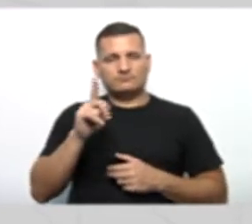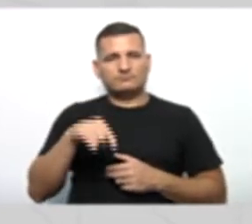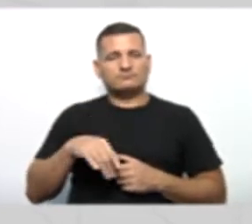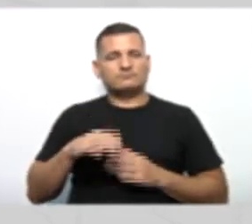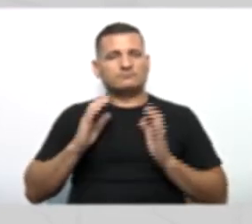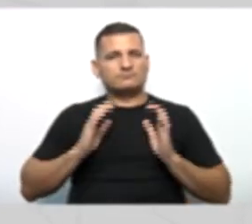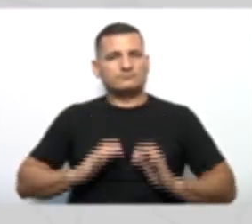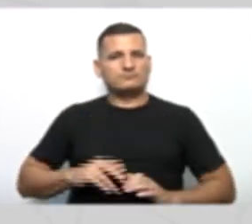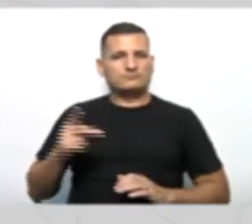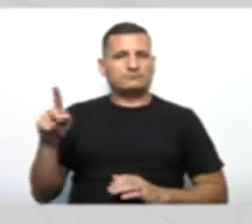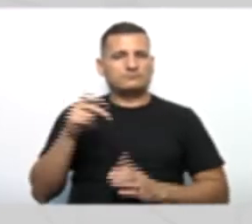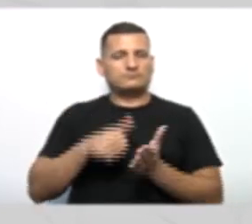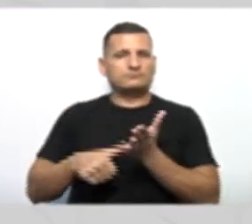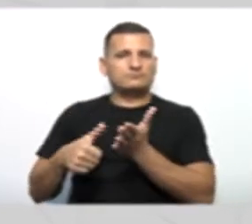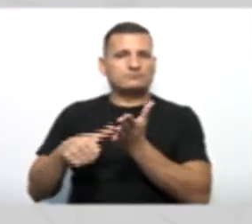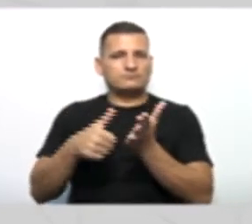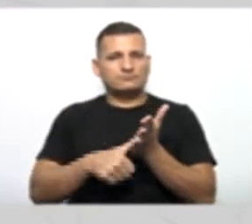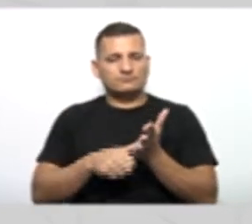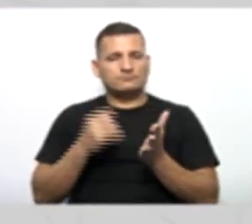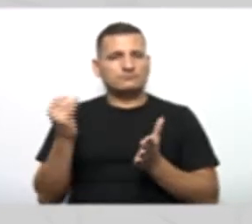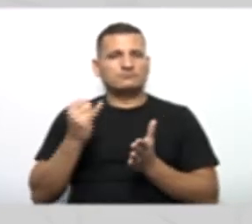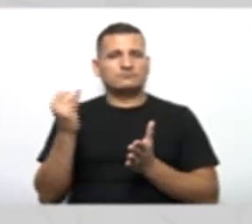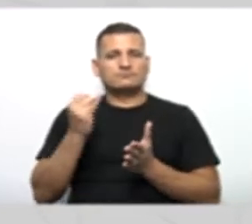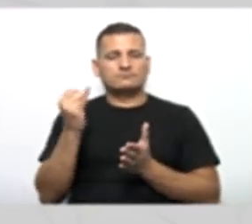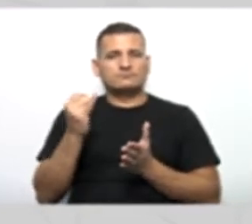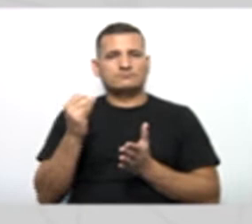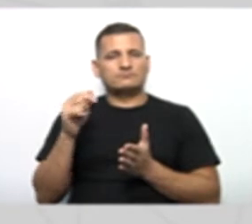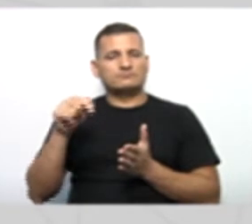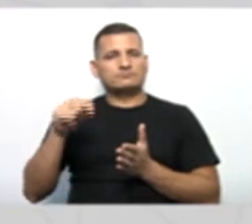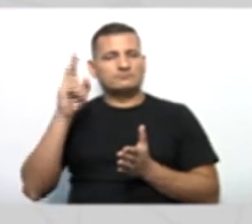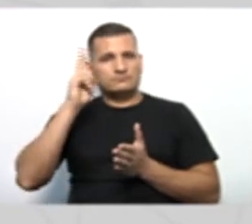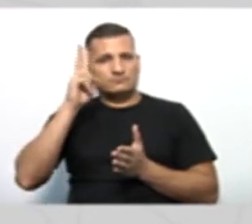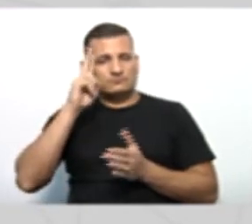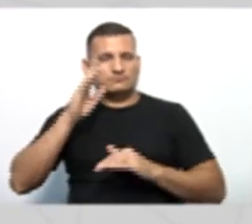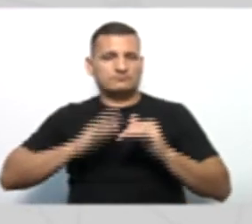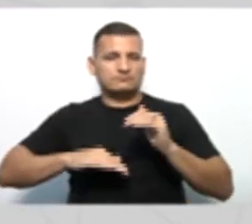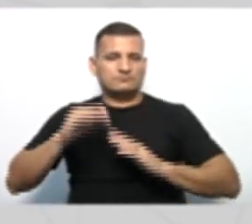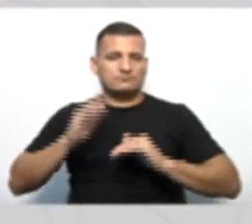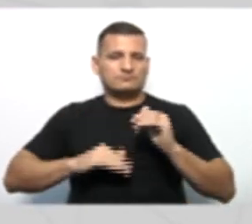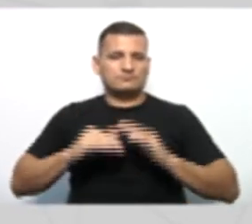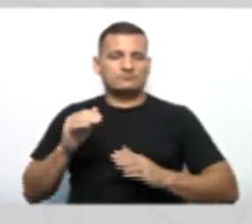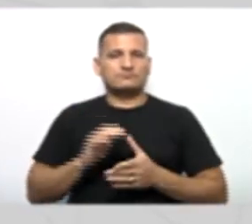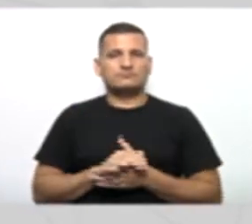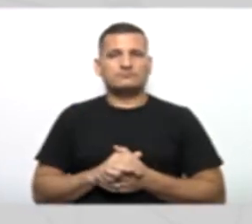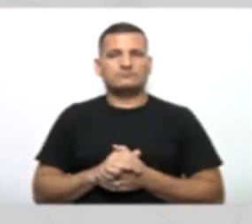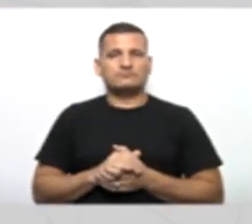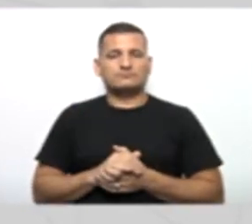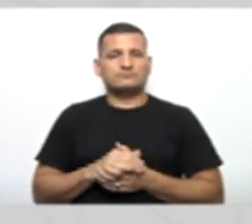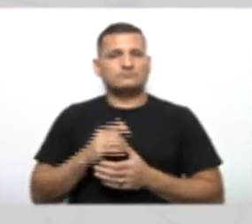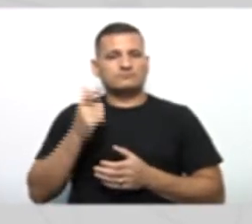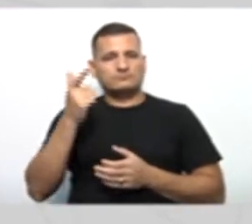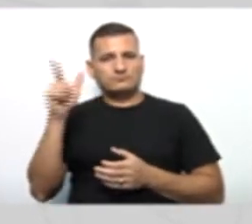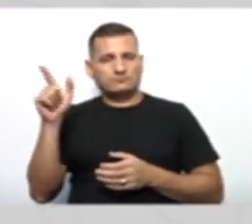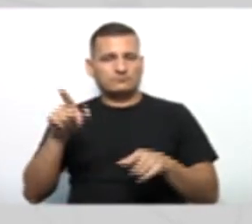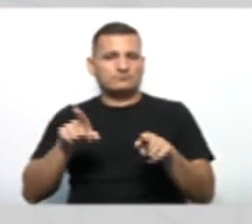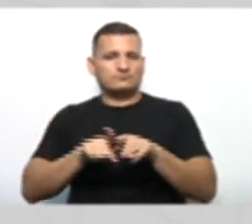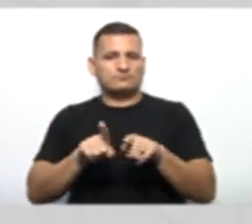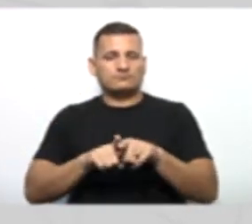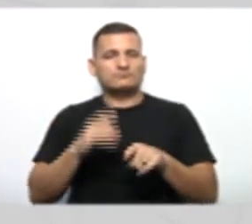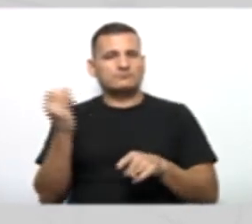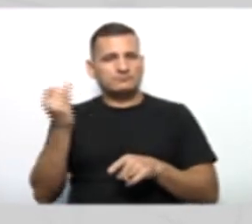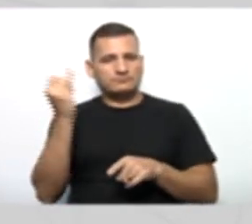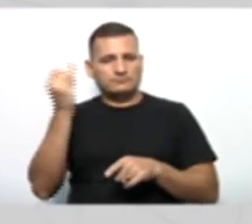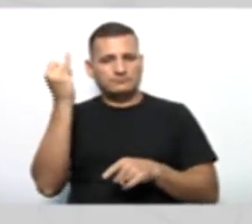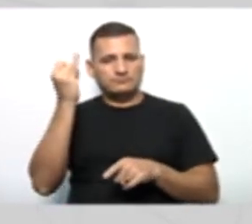coletiva dos seus associados da importância dessa reputação profissional é outra foto outro fator que é